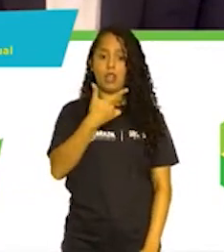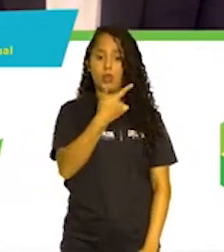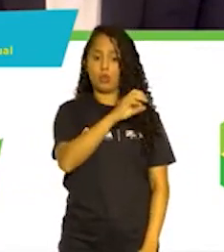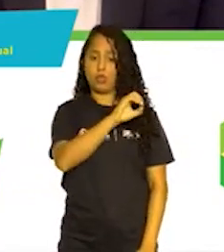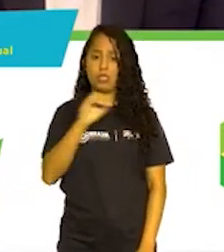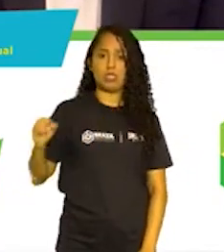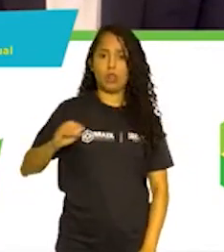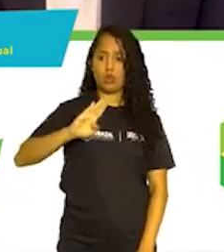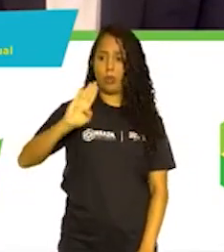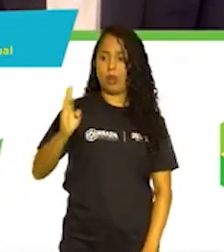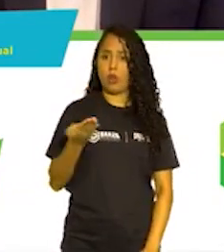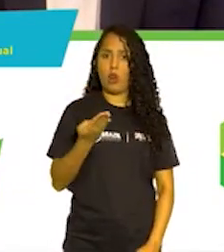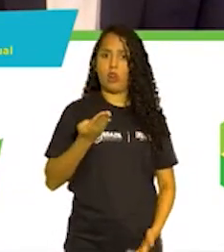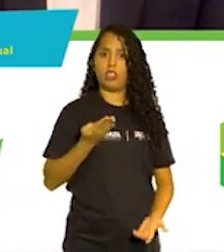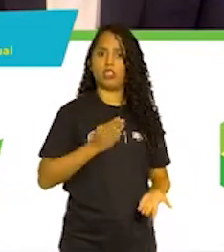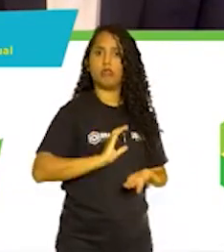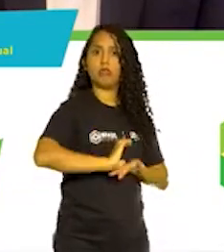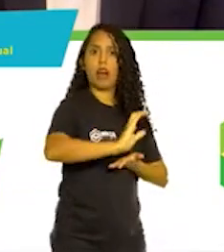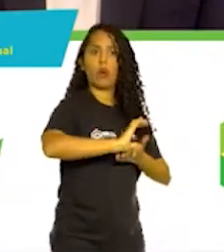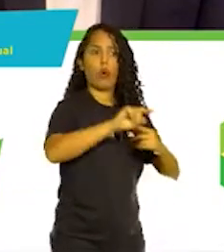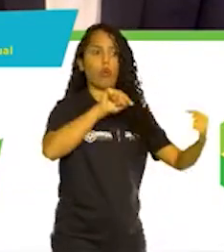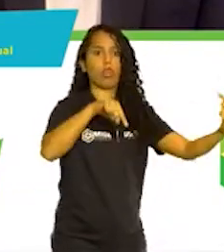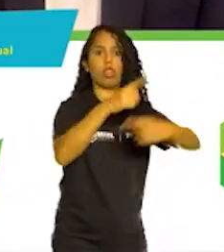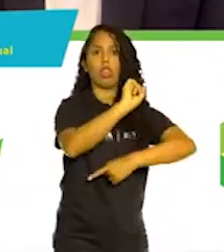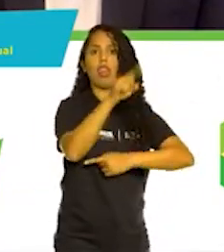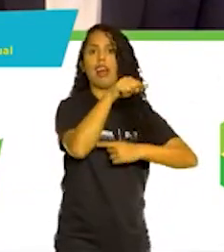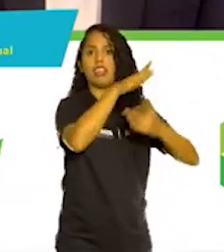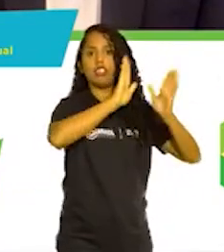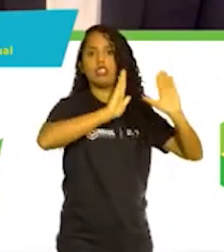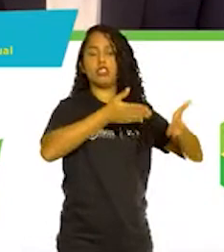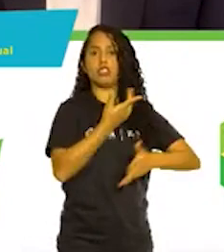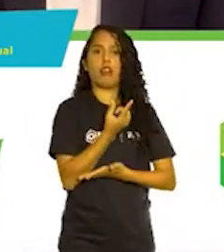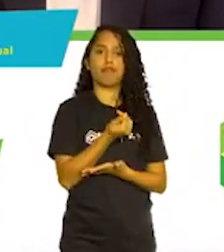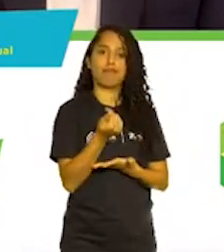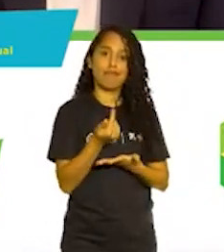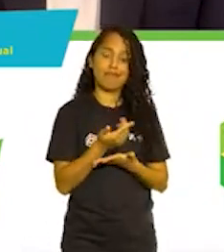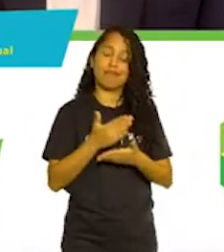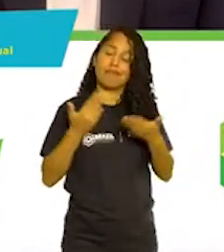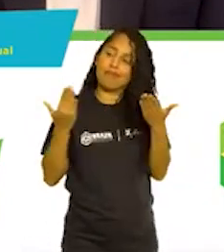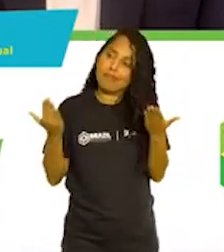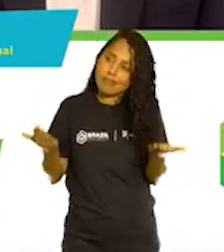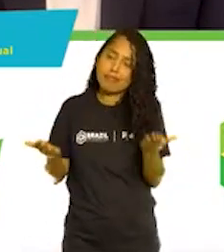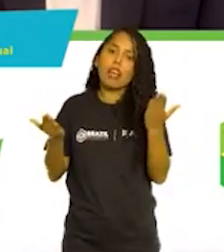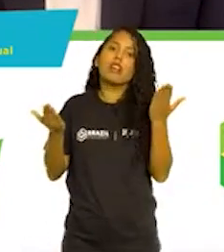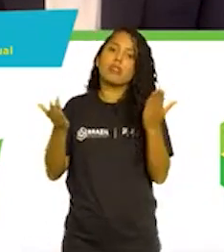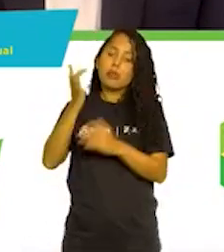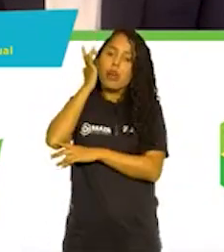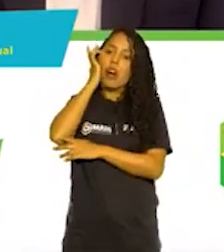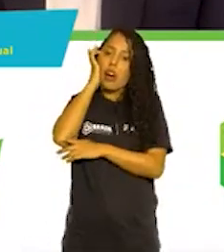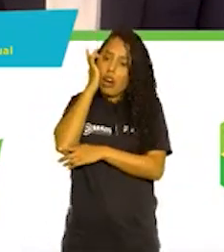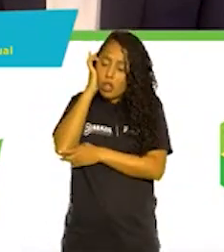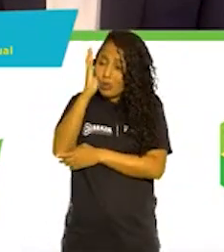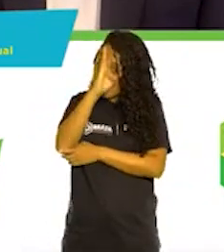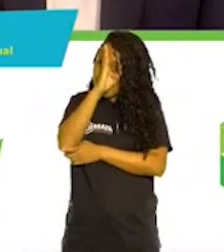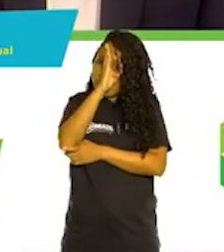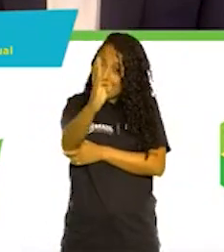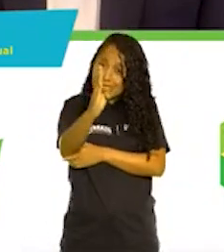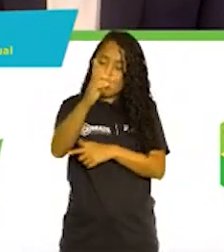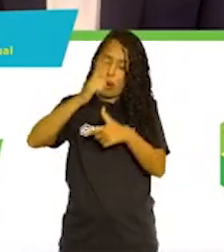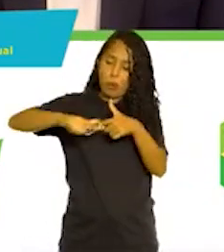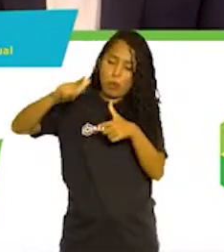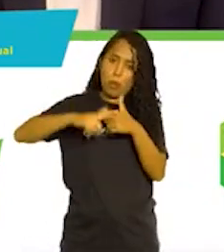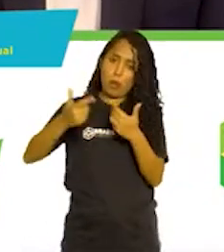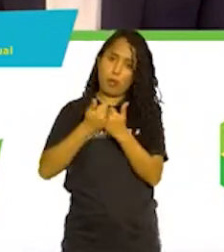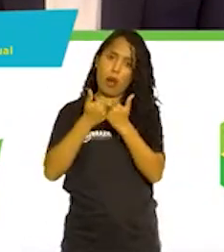sido tão bem gastos como deveria ser gasto. Então, eu acho que E eu acho que o principal problema com o auxílio